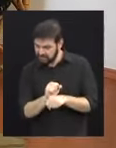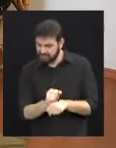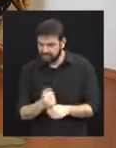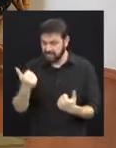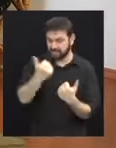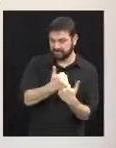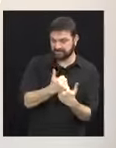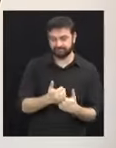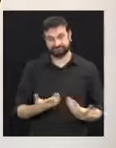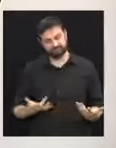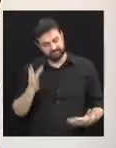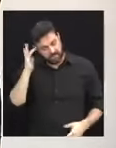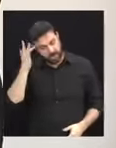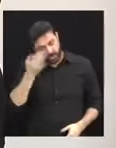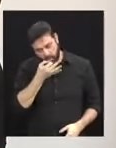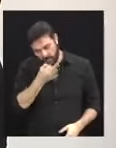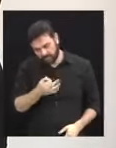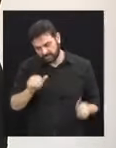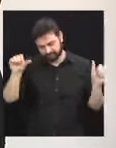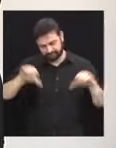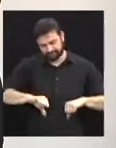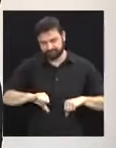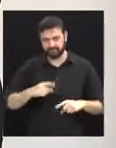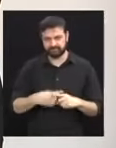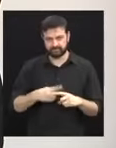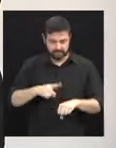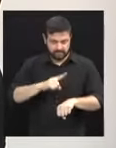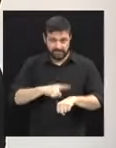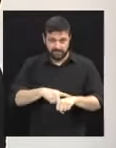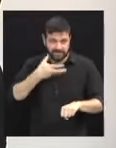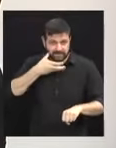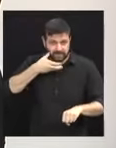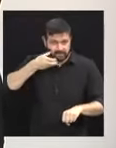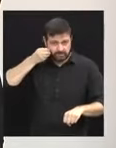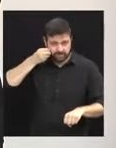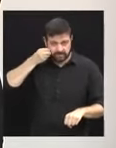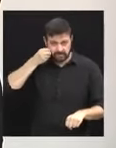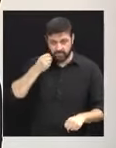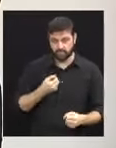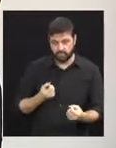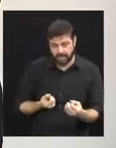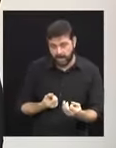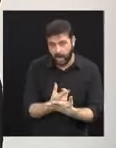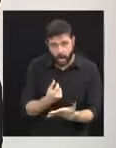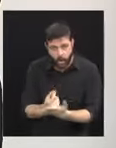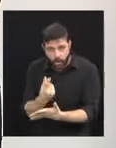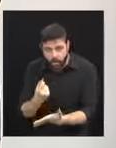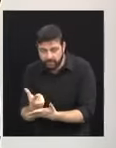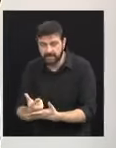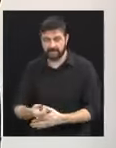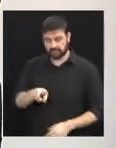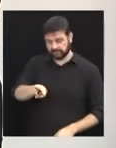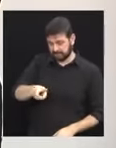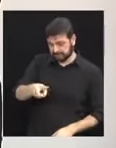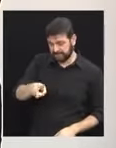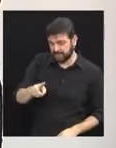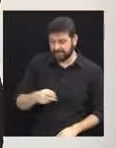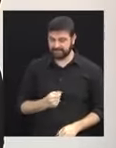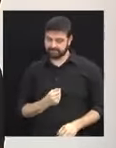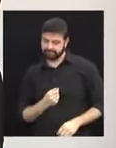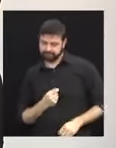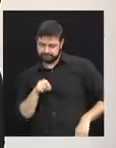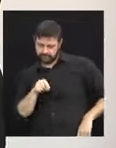Muitas vezes negativa, porque às vezes no momento da adoção ou da compra, né, muitos casais assim, eles optam pela